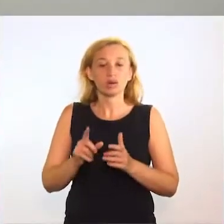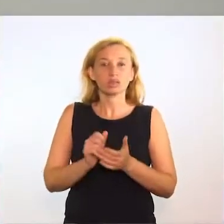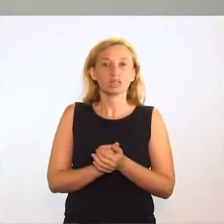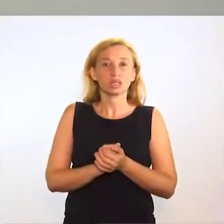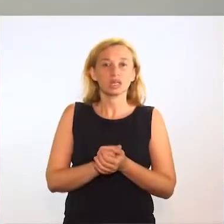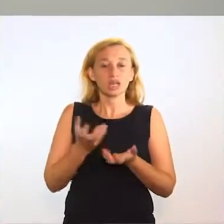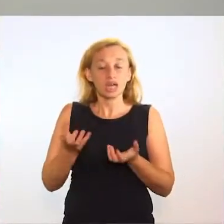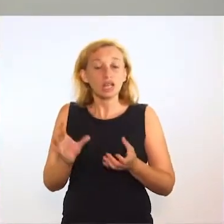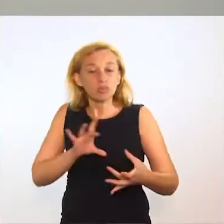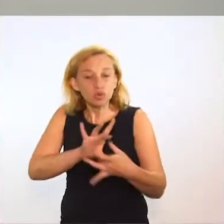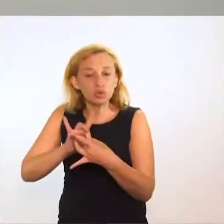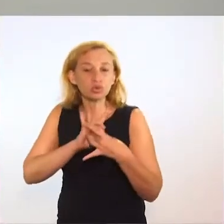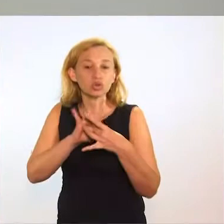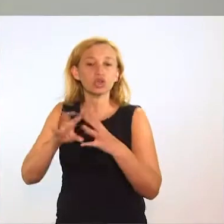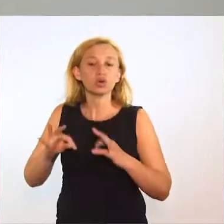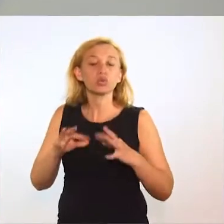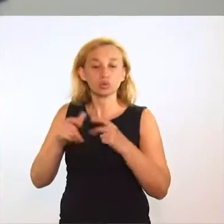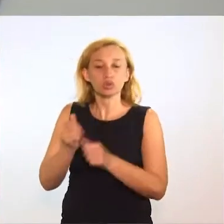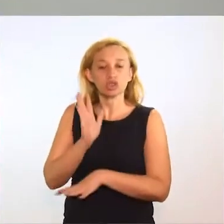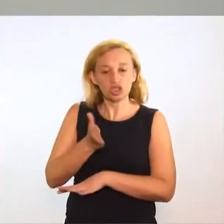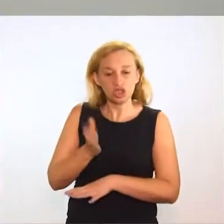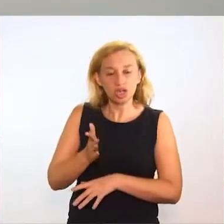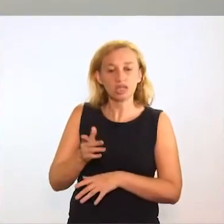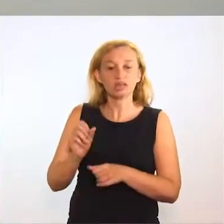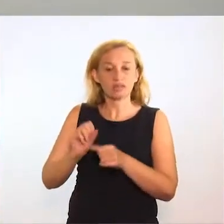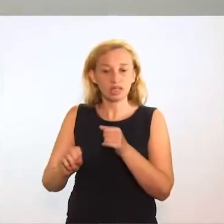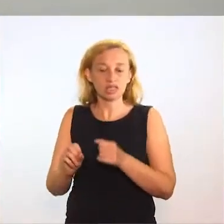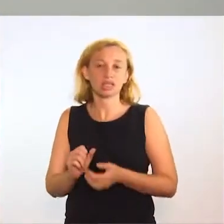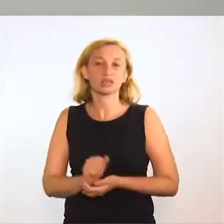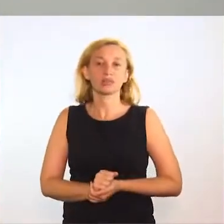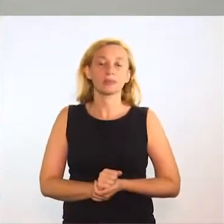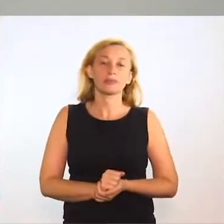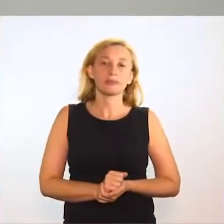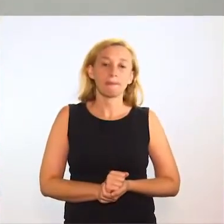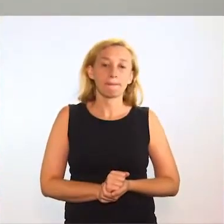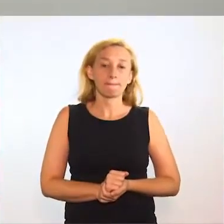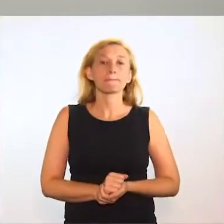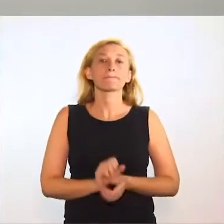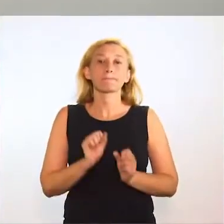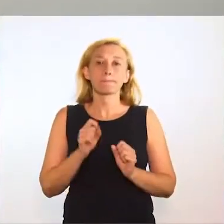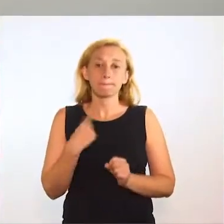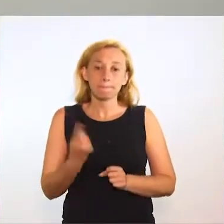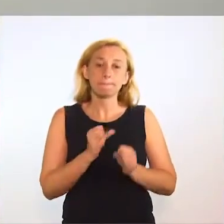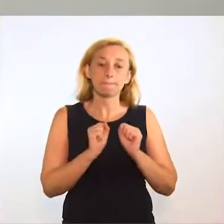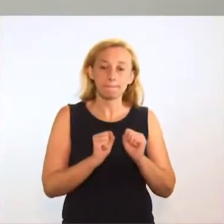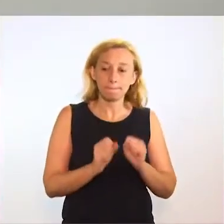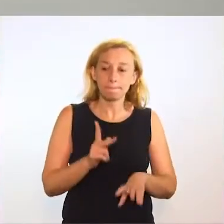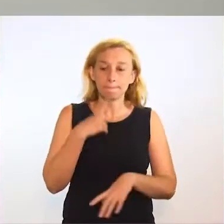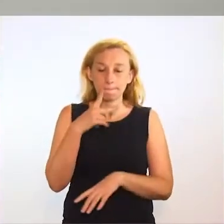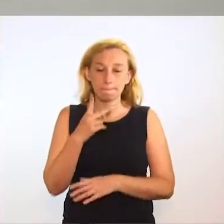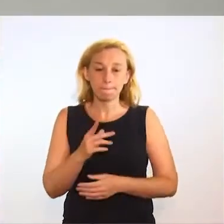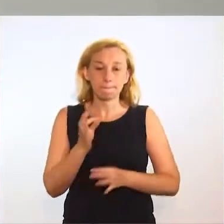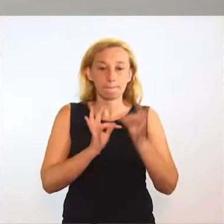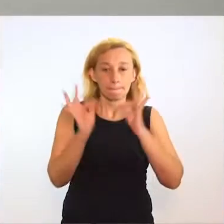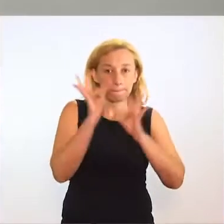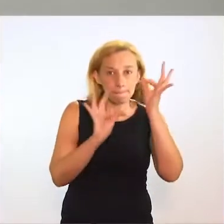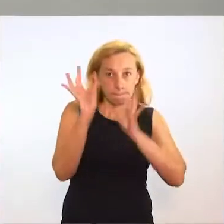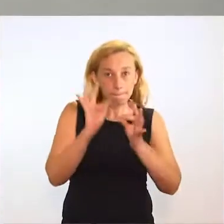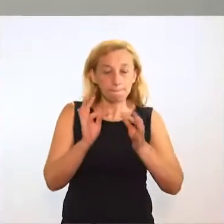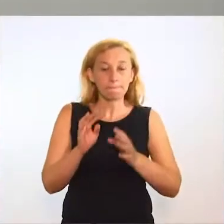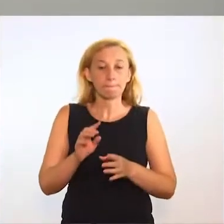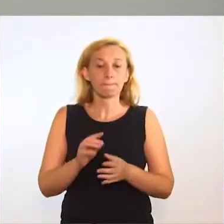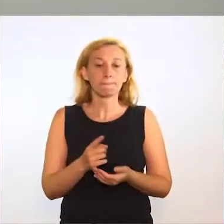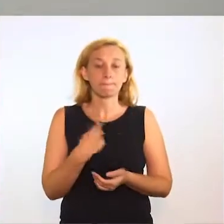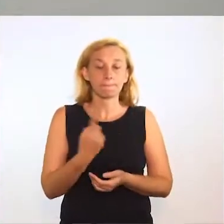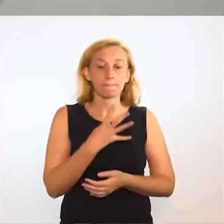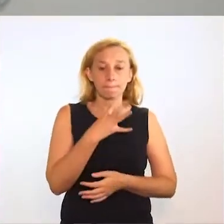não é reinventar a roda, mas é unir quem já está fazendo ou quem quer fazer e unir forças nesse momento, né? A gente pode colocar a